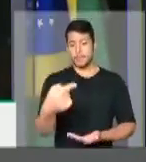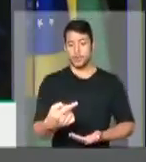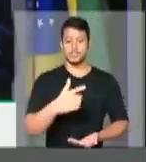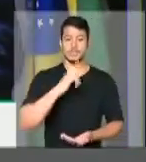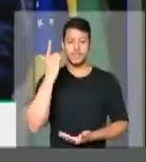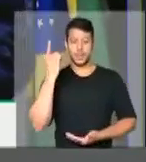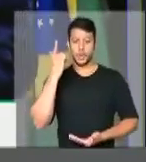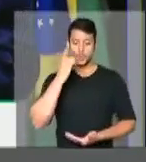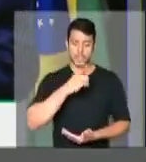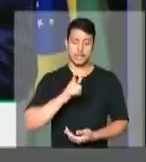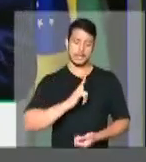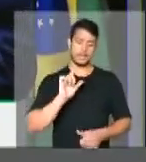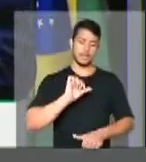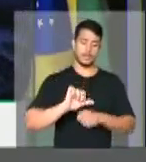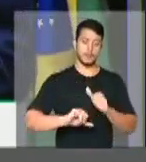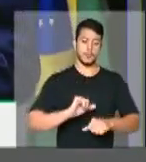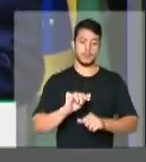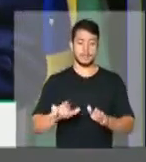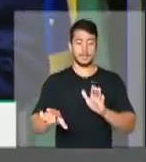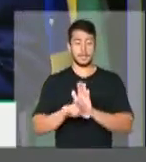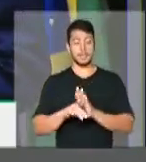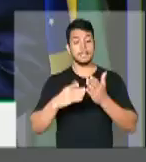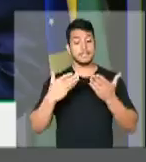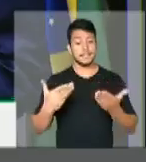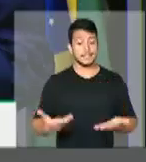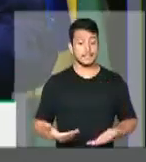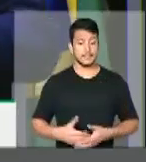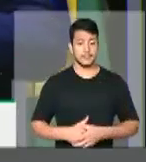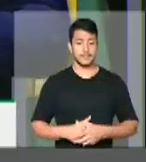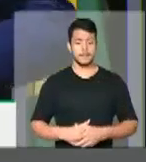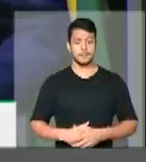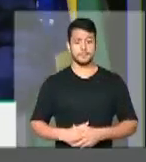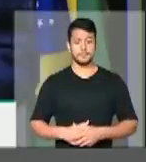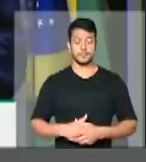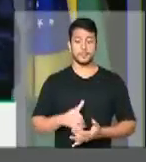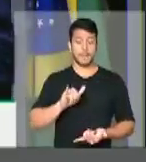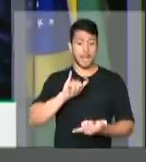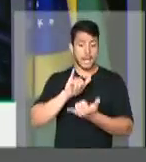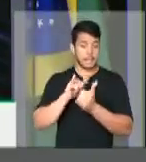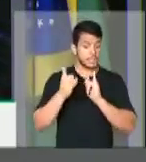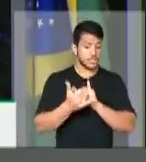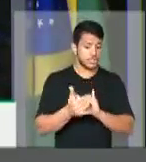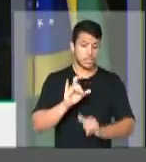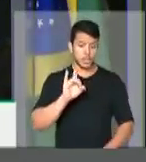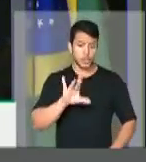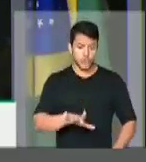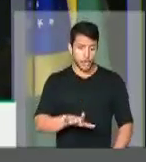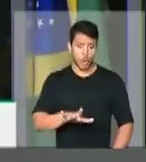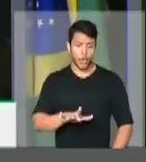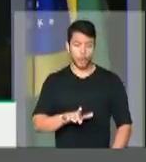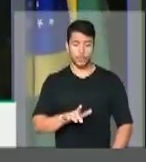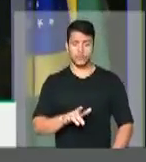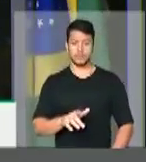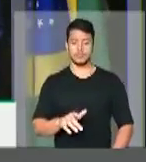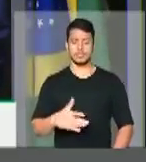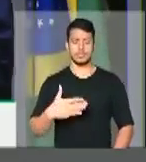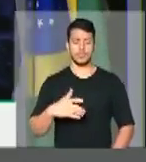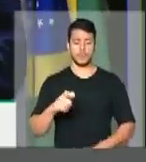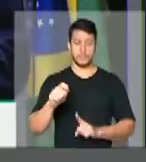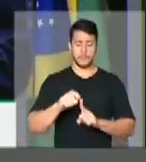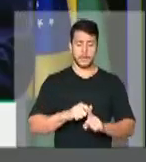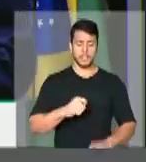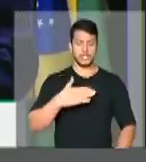amplo e imenso. Ora, senhor presidente, mas só a anistia por si só, de agosto de